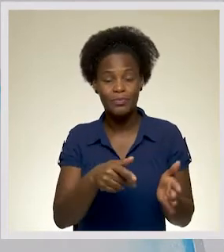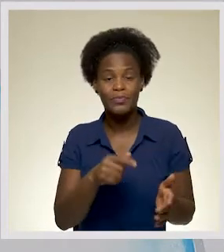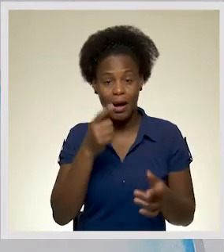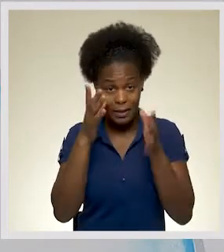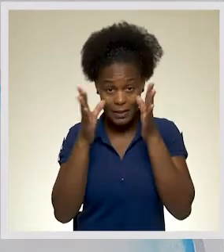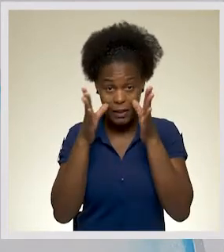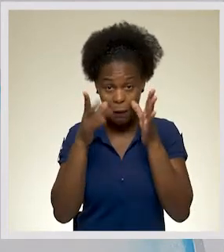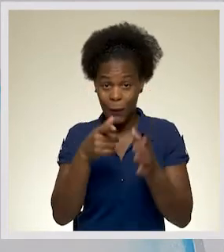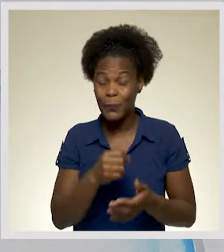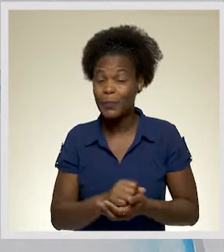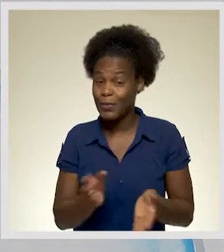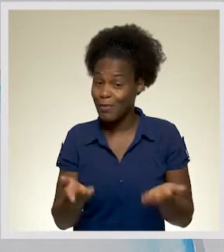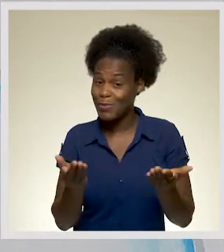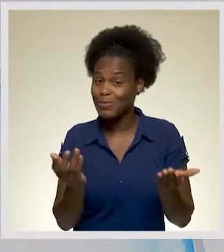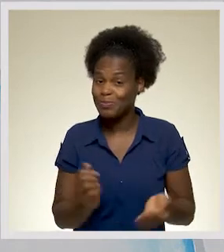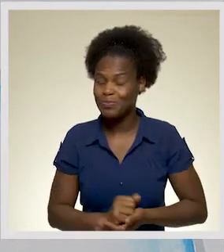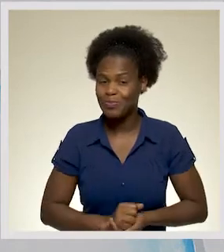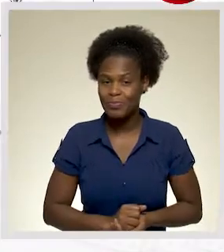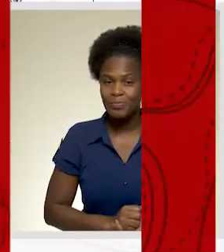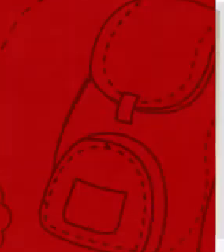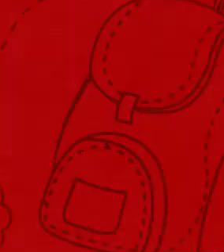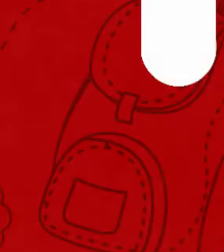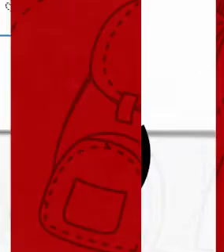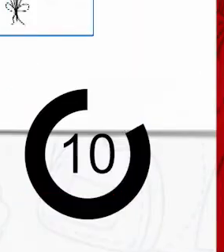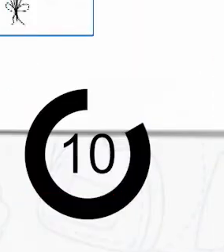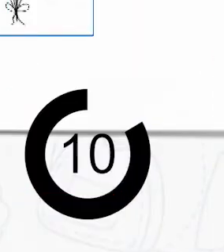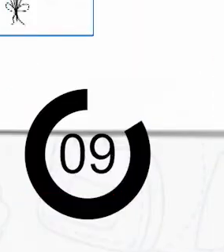E prestem atenção, meninos. Vamos lá?